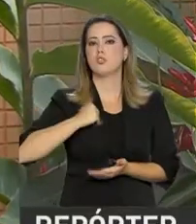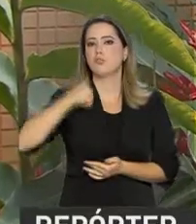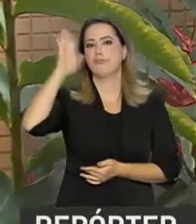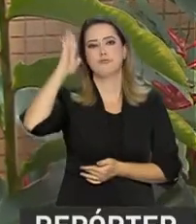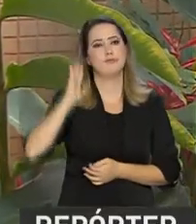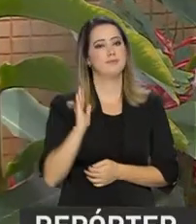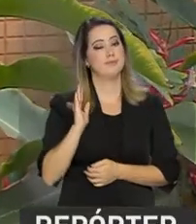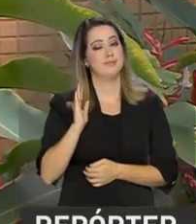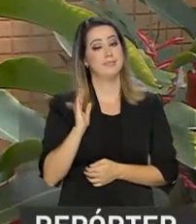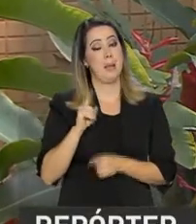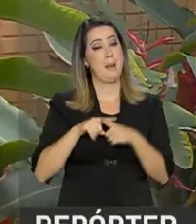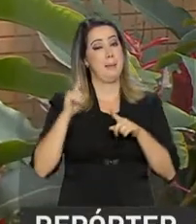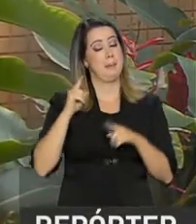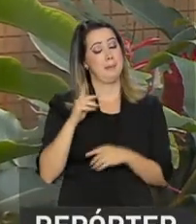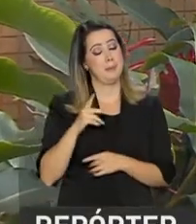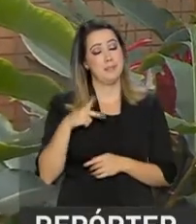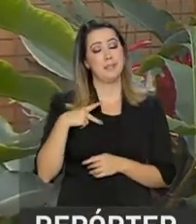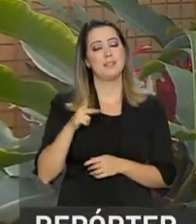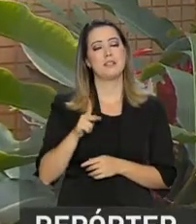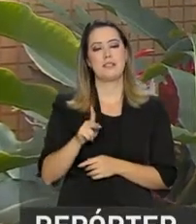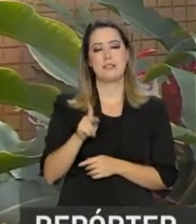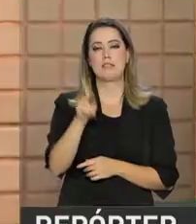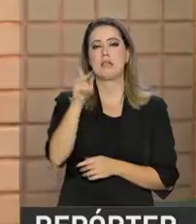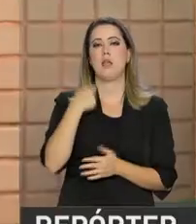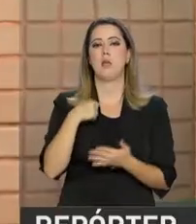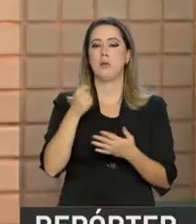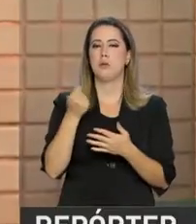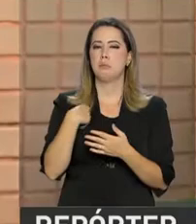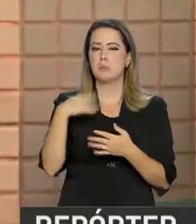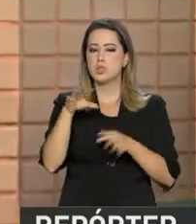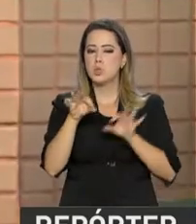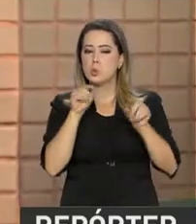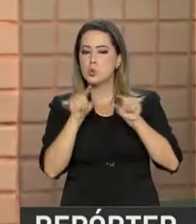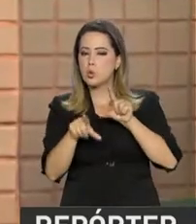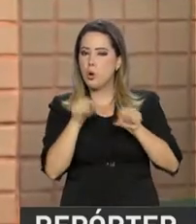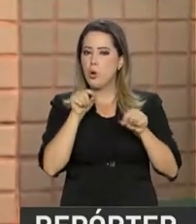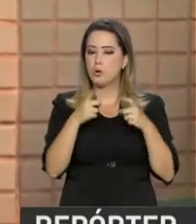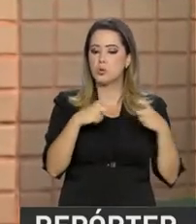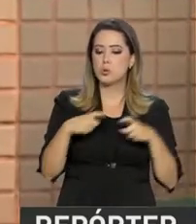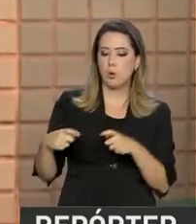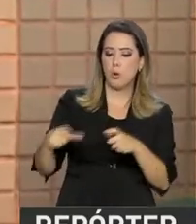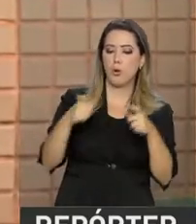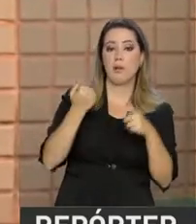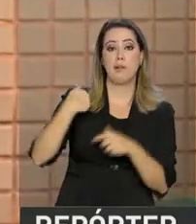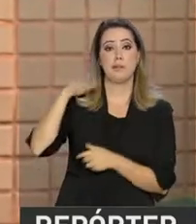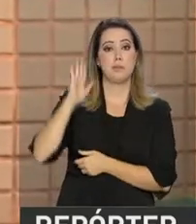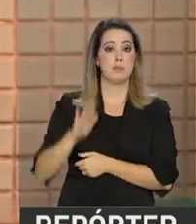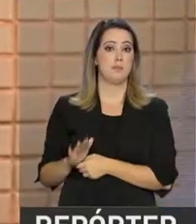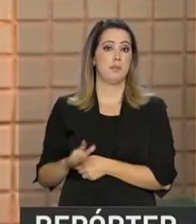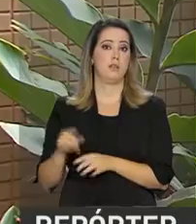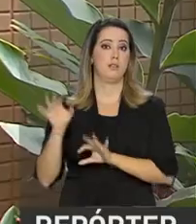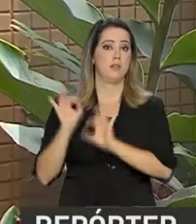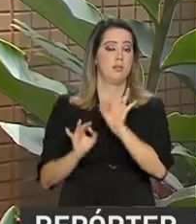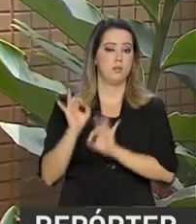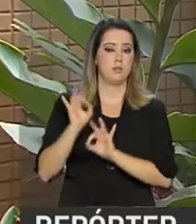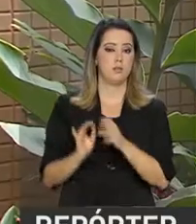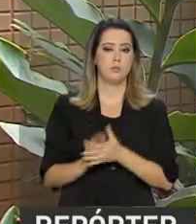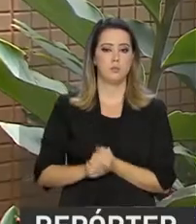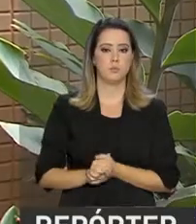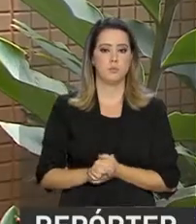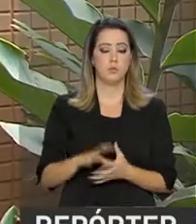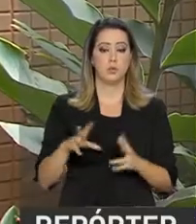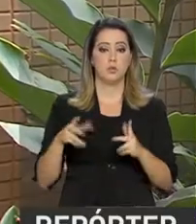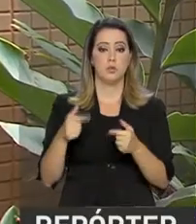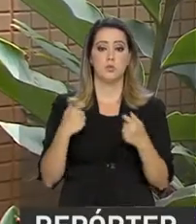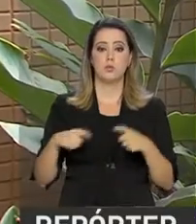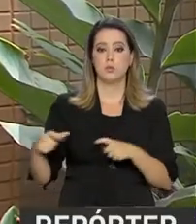de sair de casa, sempre faz um roteiro de viagem, o que garante que o passeio fique mais barato e organizado. E normalmente todos os